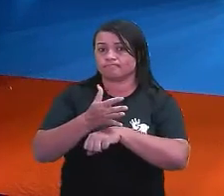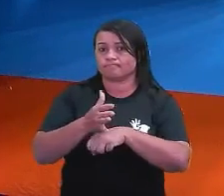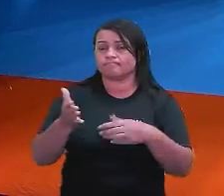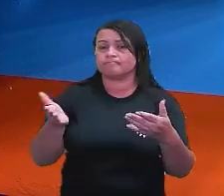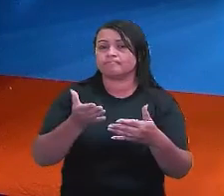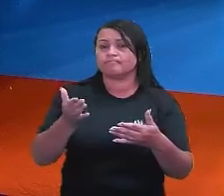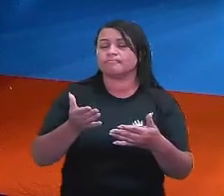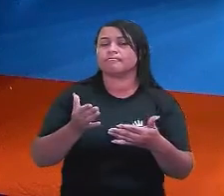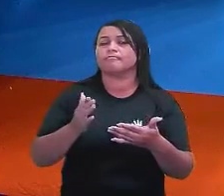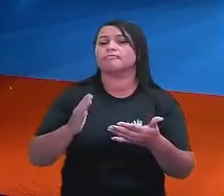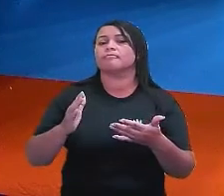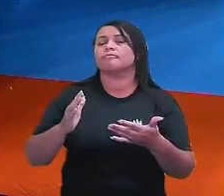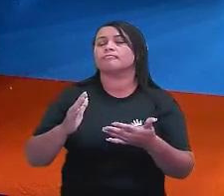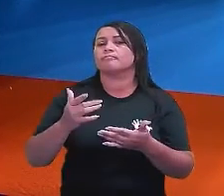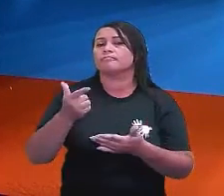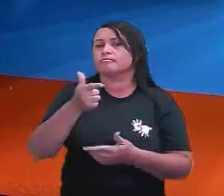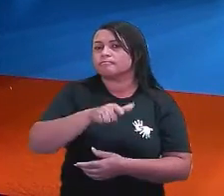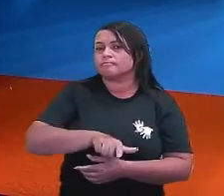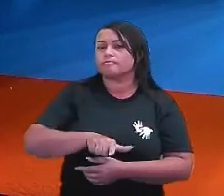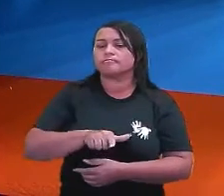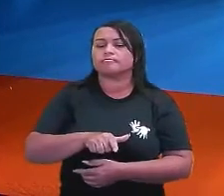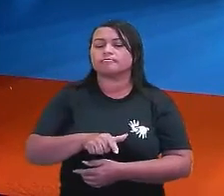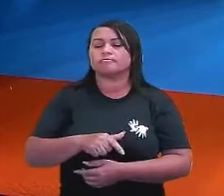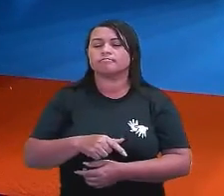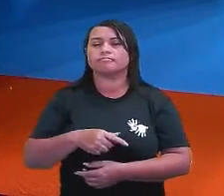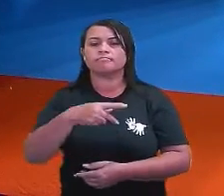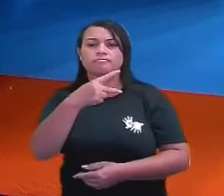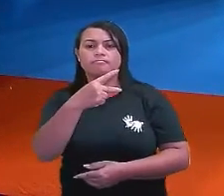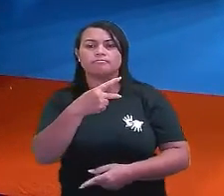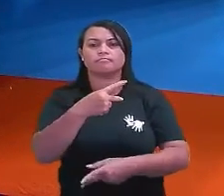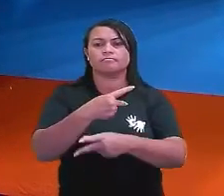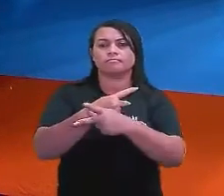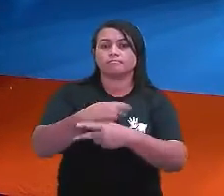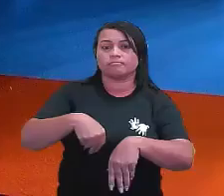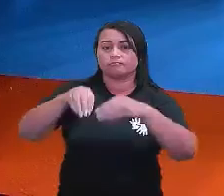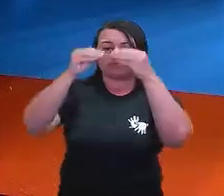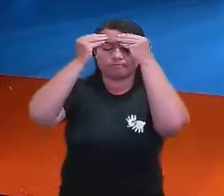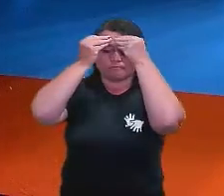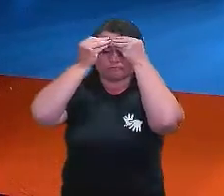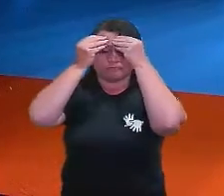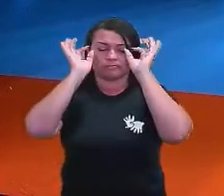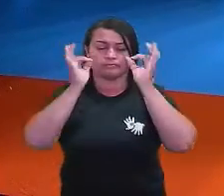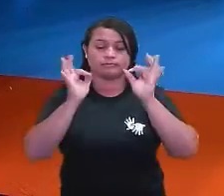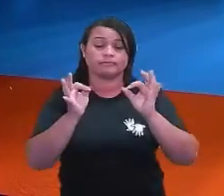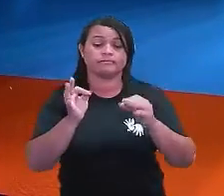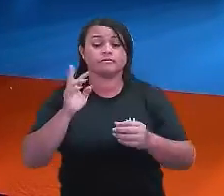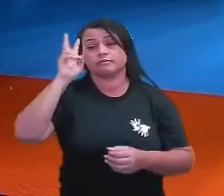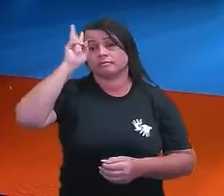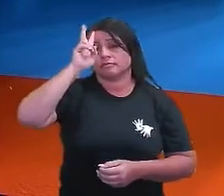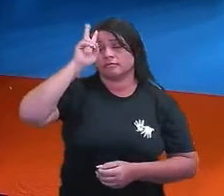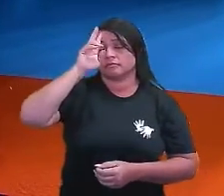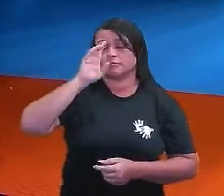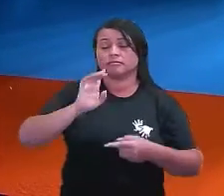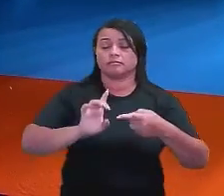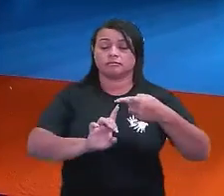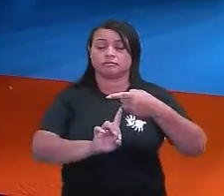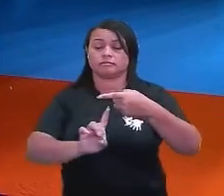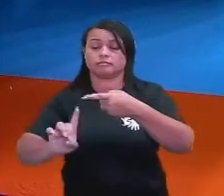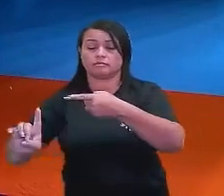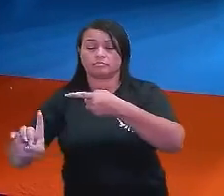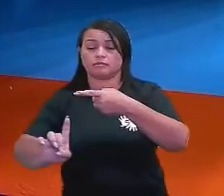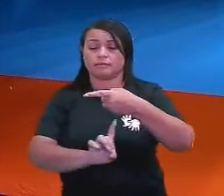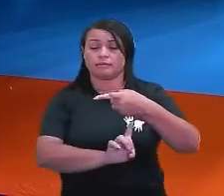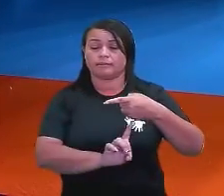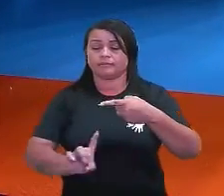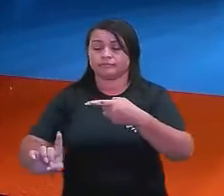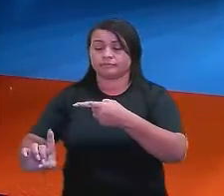algumas vezes a parte do maior e do menor, só para frisar isso aí. Lembrando, denominadores iguais,